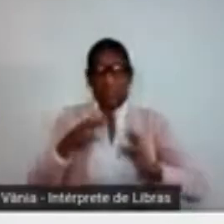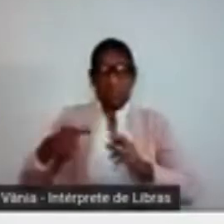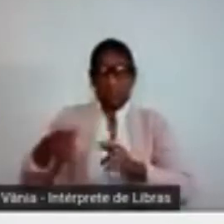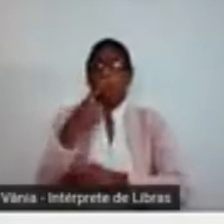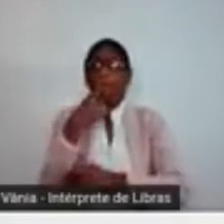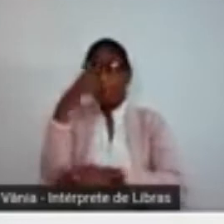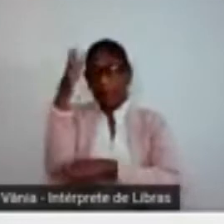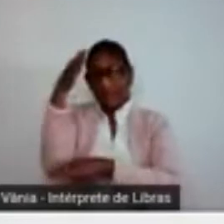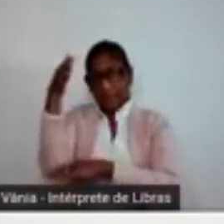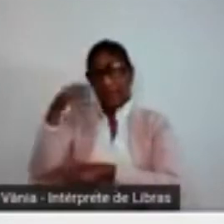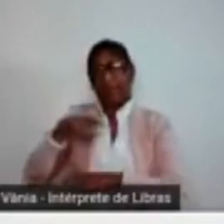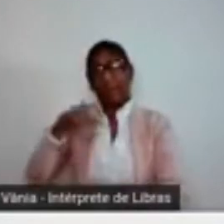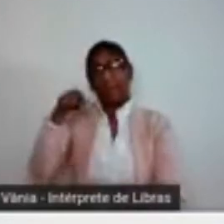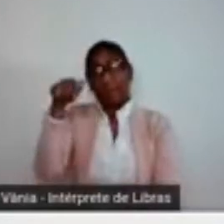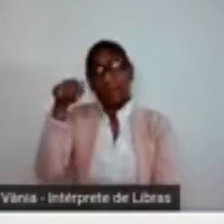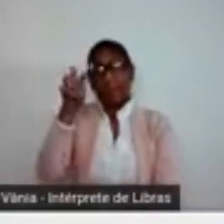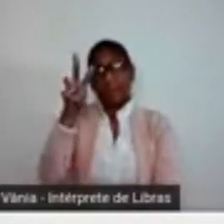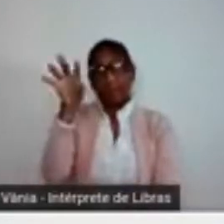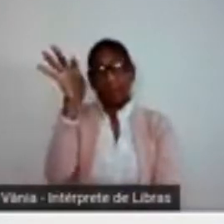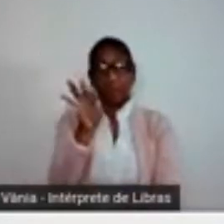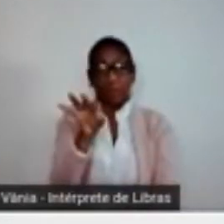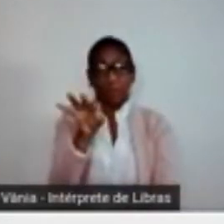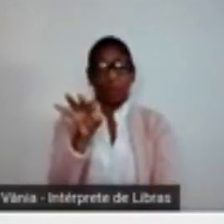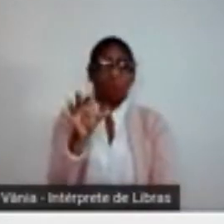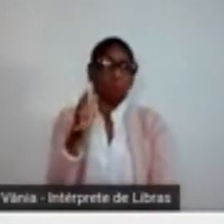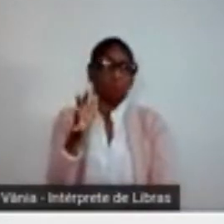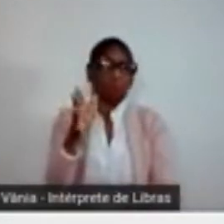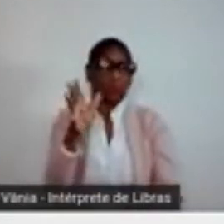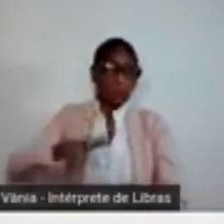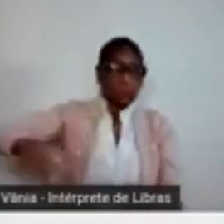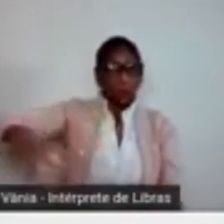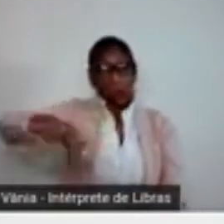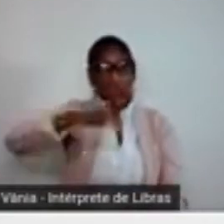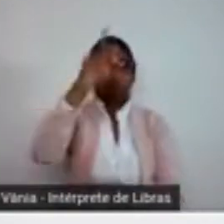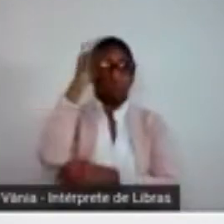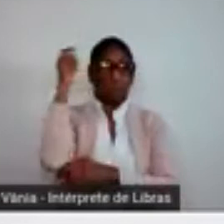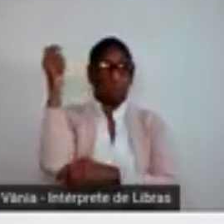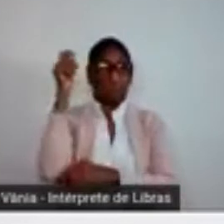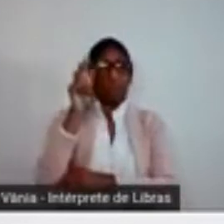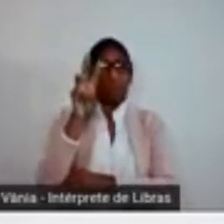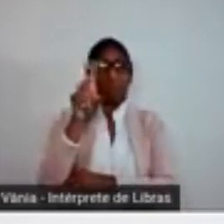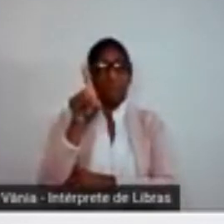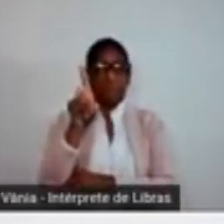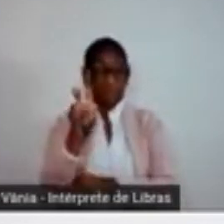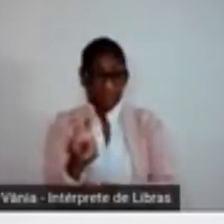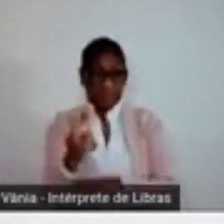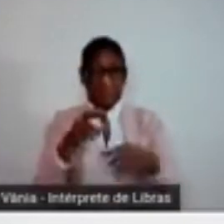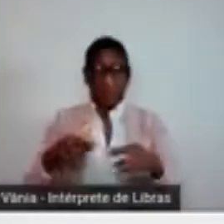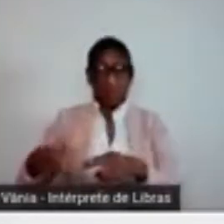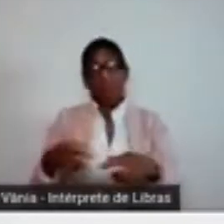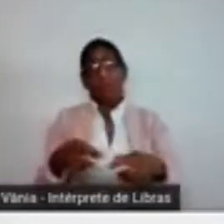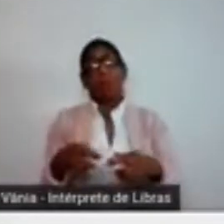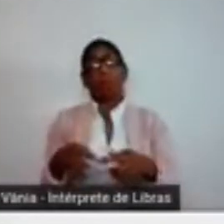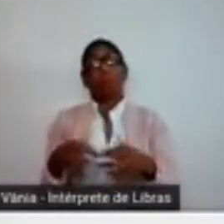vermelha, onde estão 73% praticamente da população gaúcha. São 315 municípios nessas regiões, mas